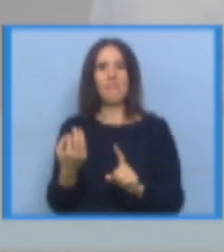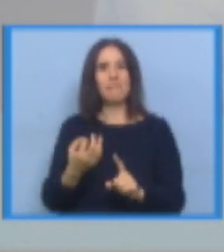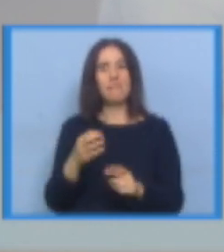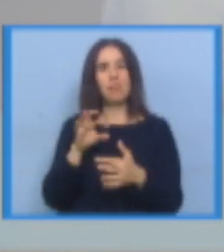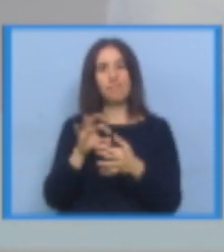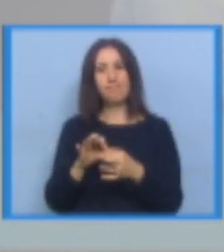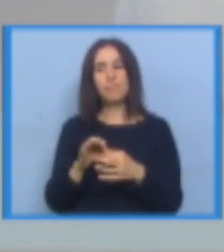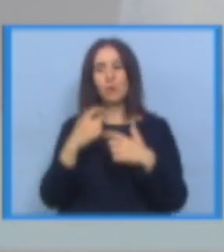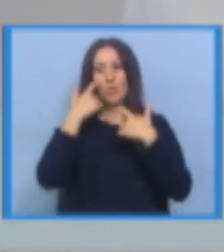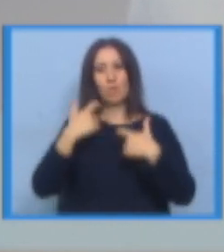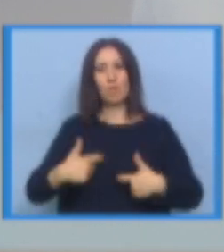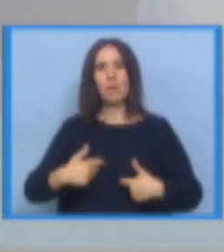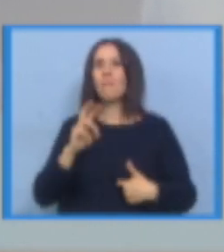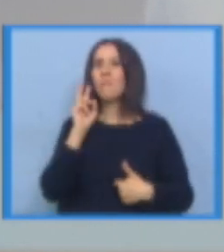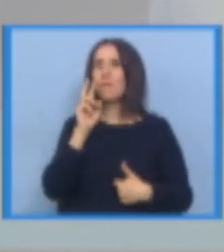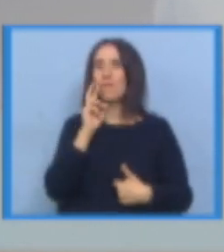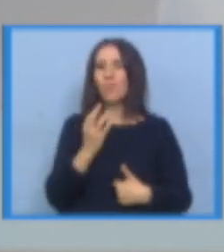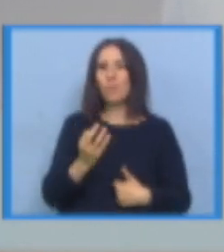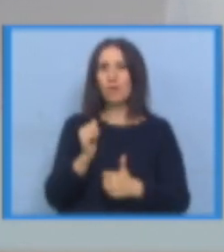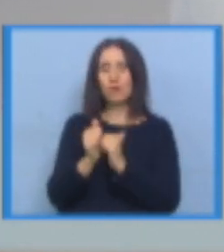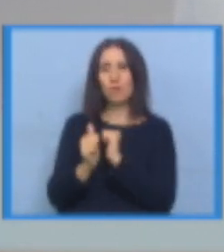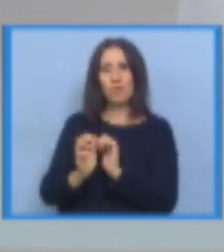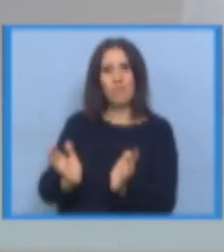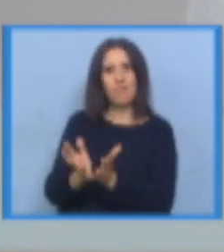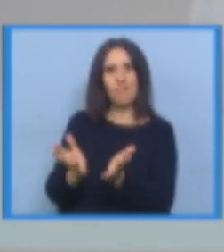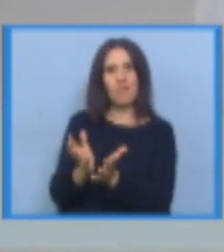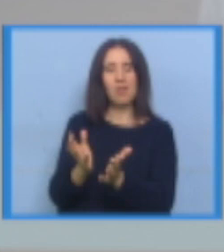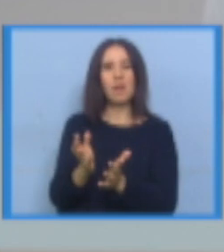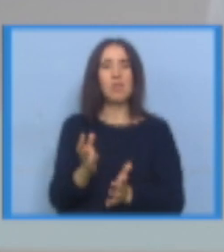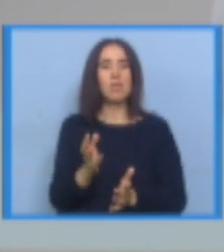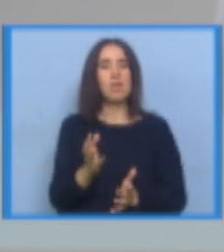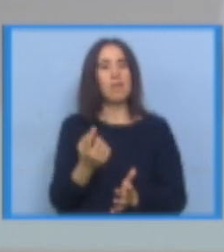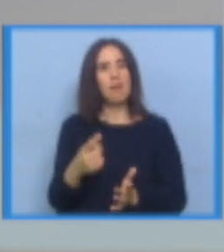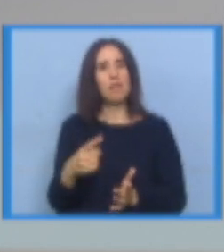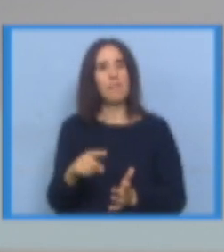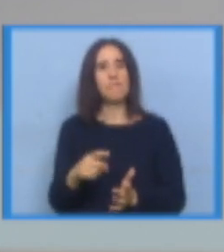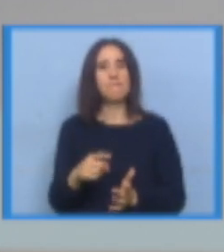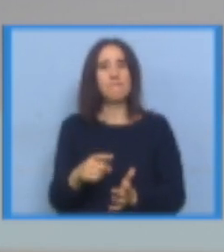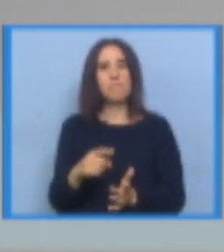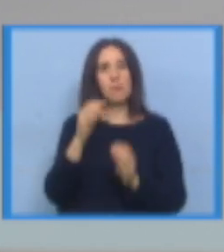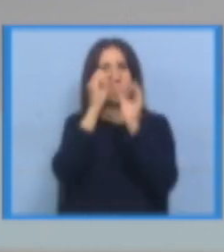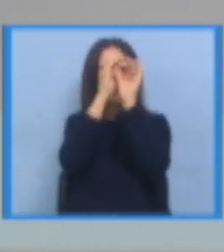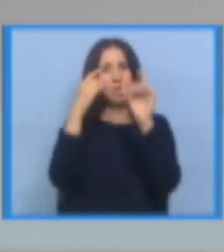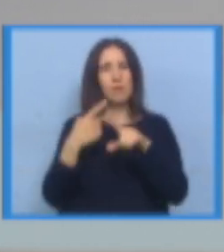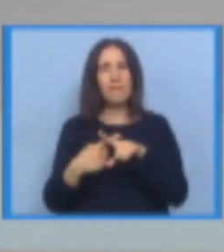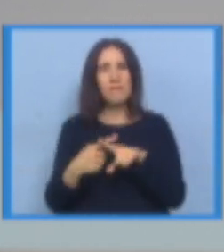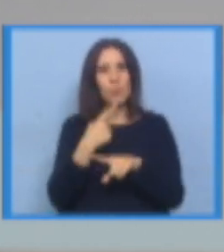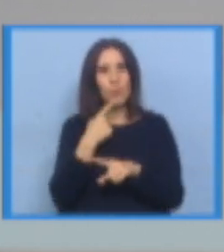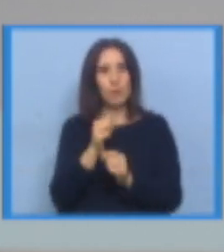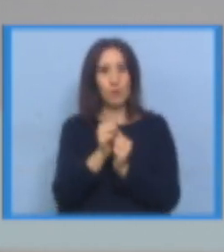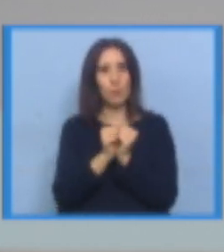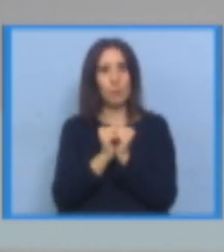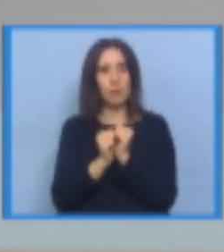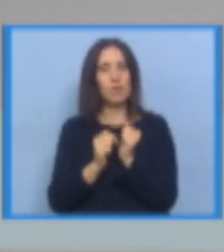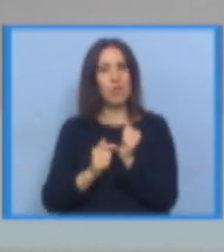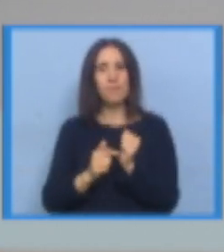do ponto de vista humano, os valores que o desporto promove. Há uma ideia muito interessante neste documento que é